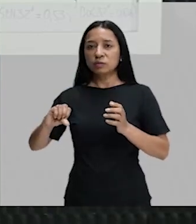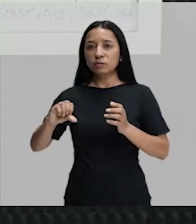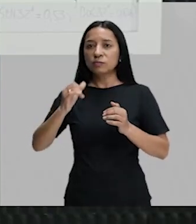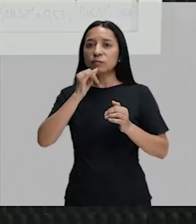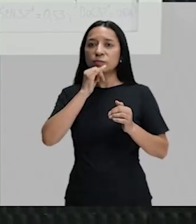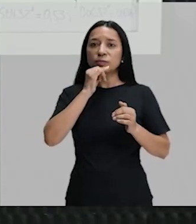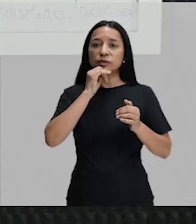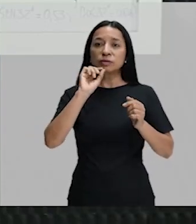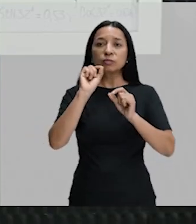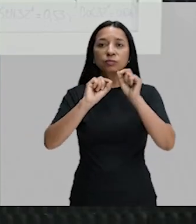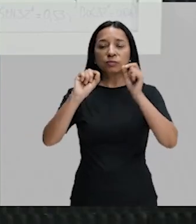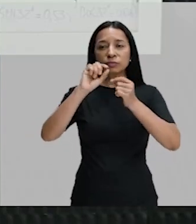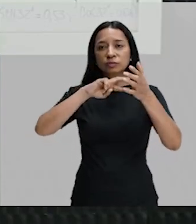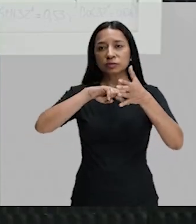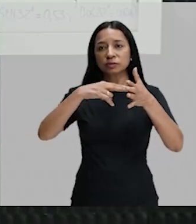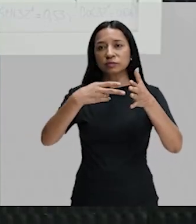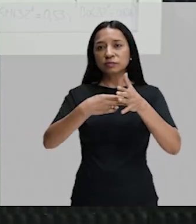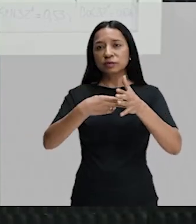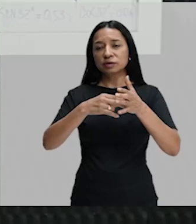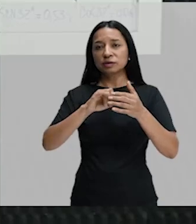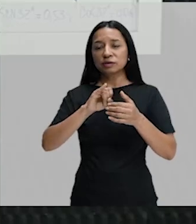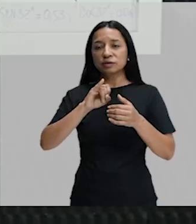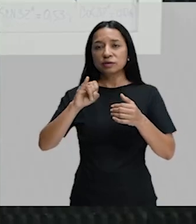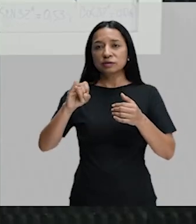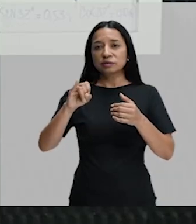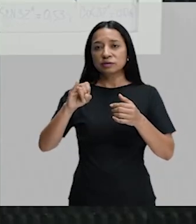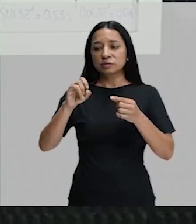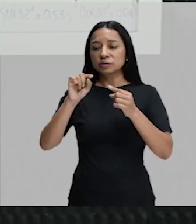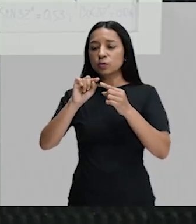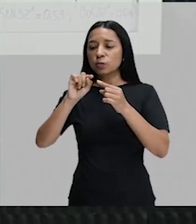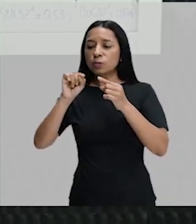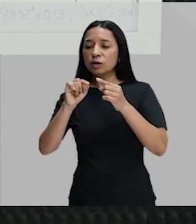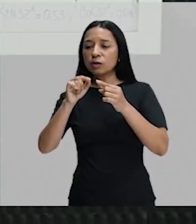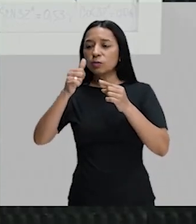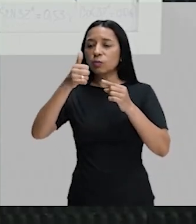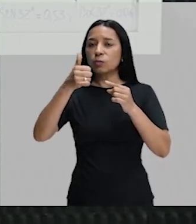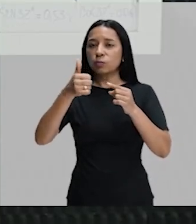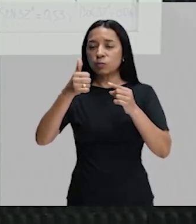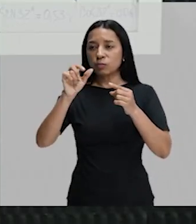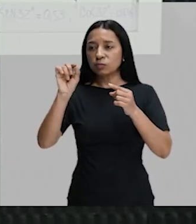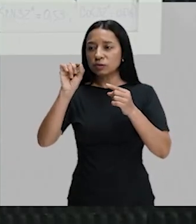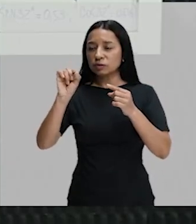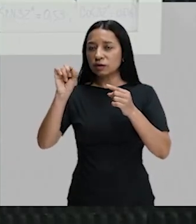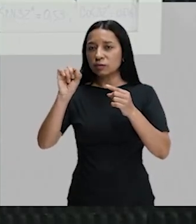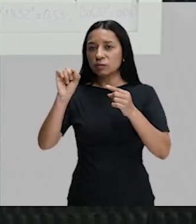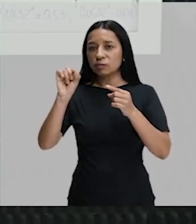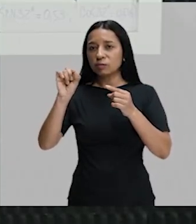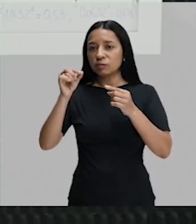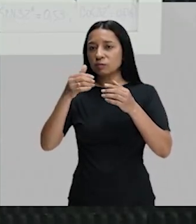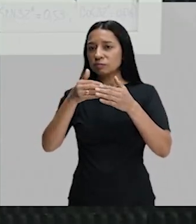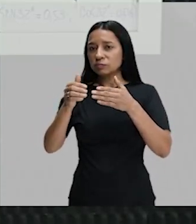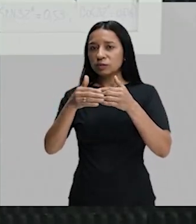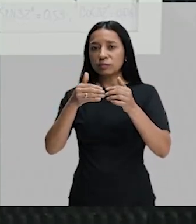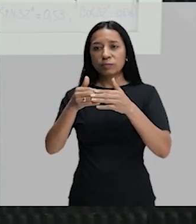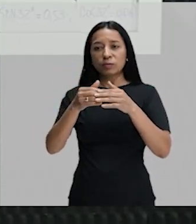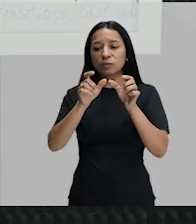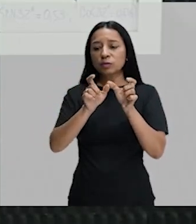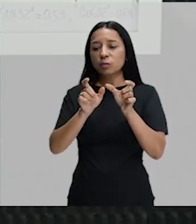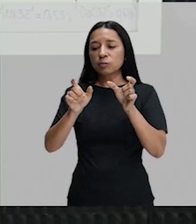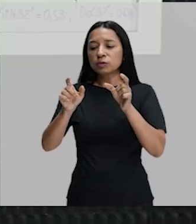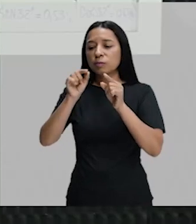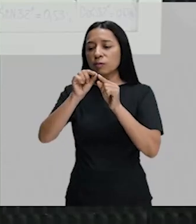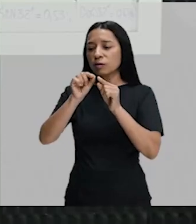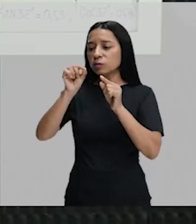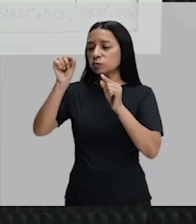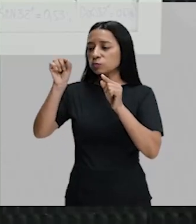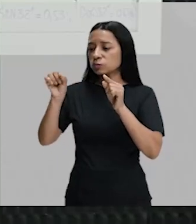que isso quer dizer? Se esse ângulo, por exemplo, for de 1 grau, esse cara aqui for de 1 grau, não me importa o tamanho do lado.